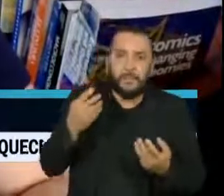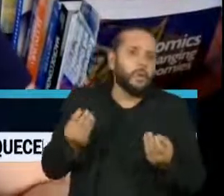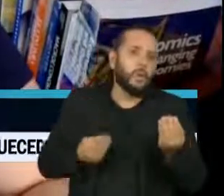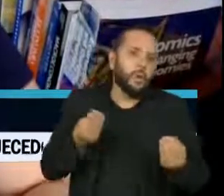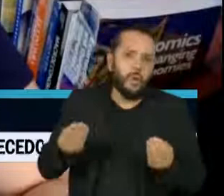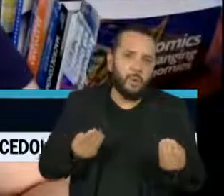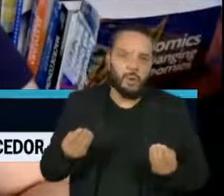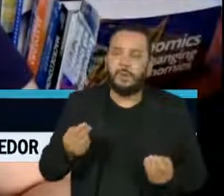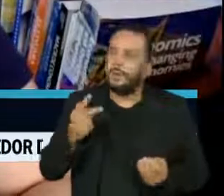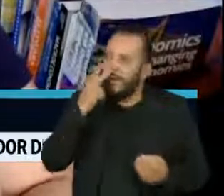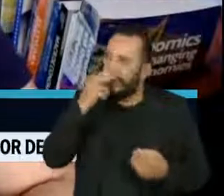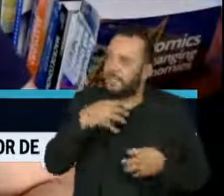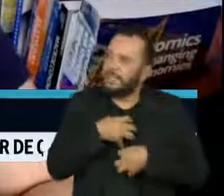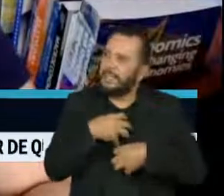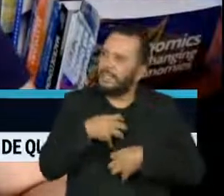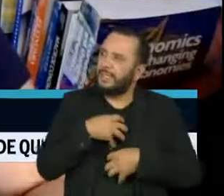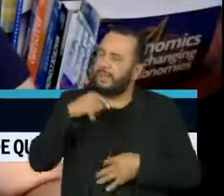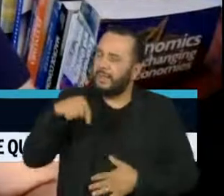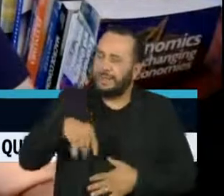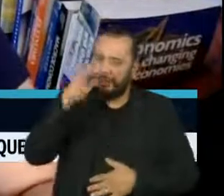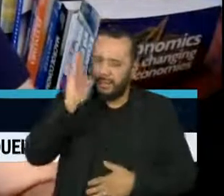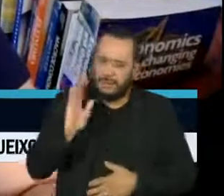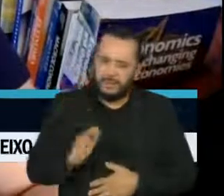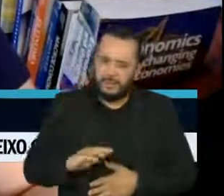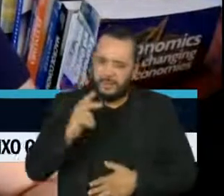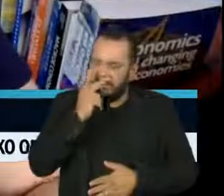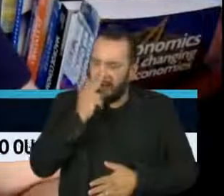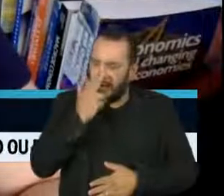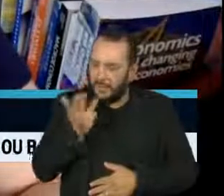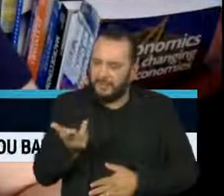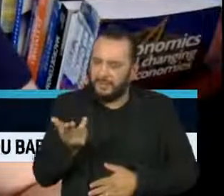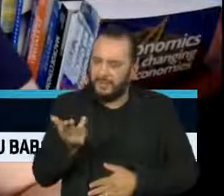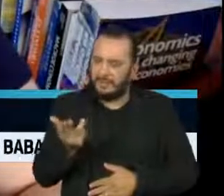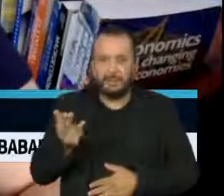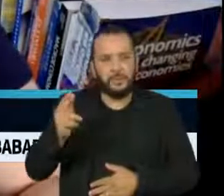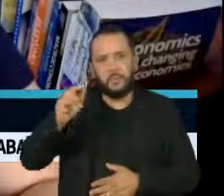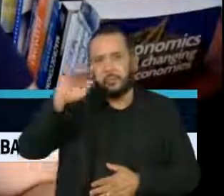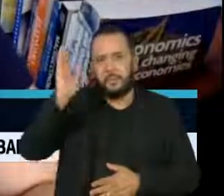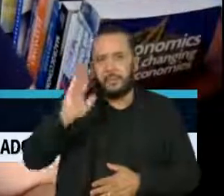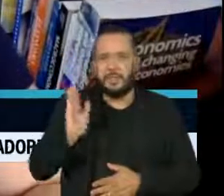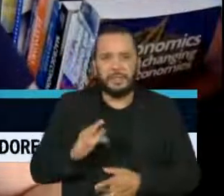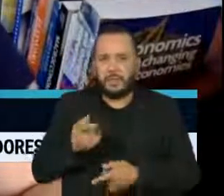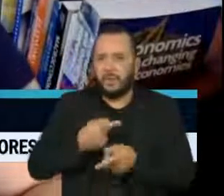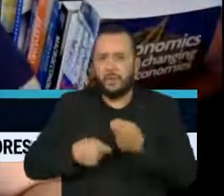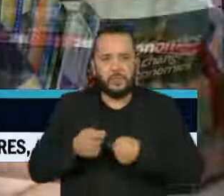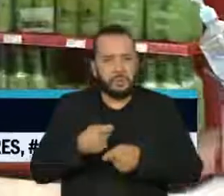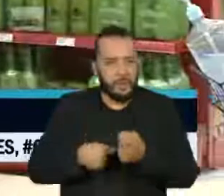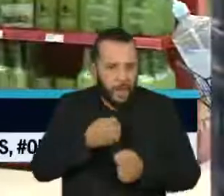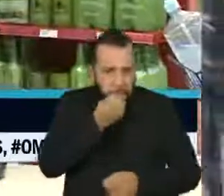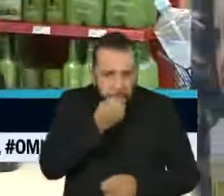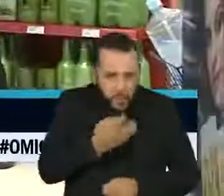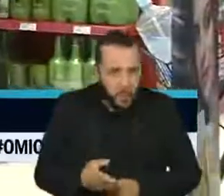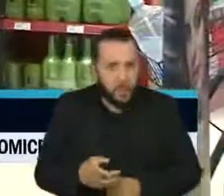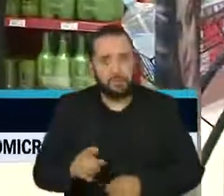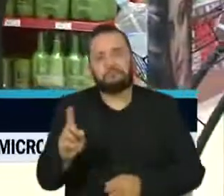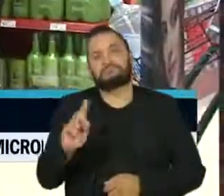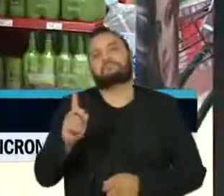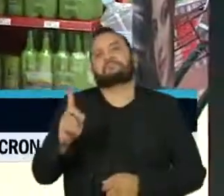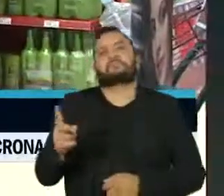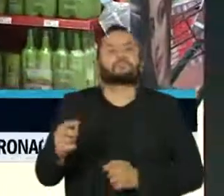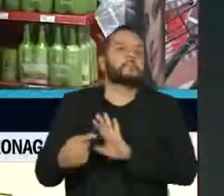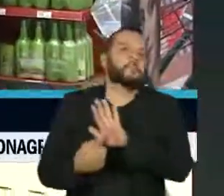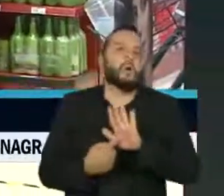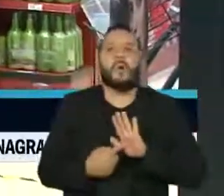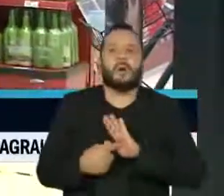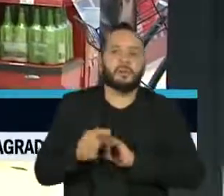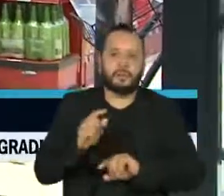fato, no dia a dia do brasileiro é que a economia brasileira, infelizmente, não anda tão bem assim. Ela começa a dar